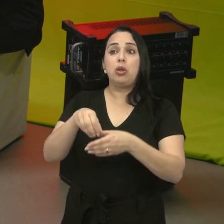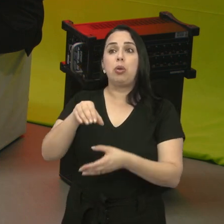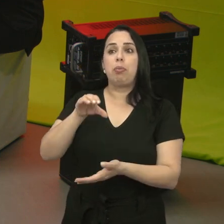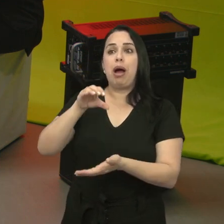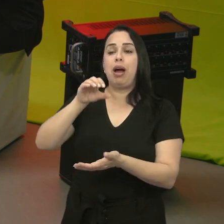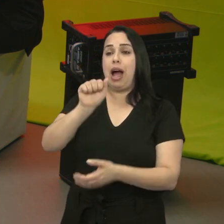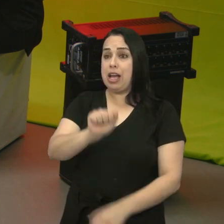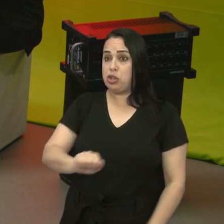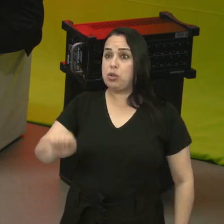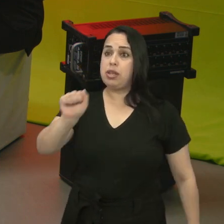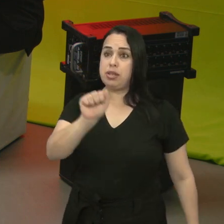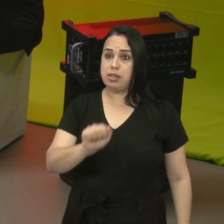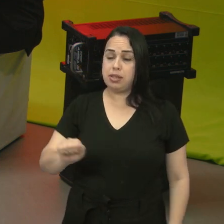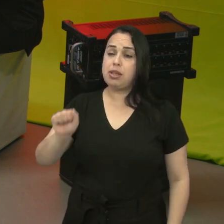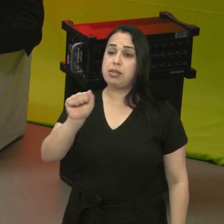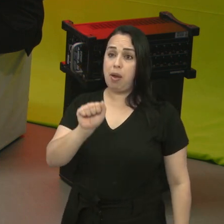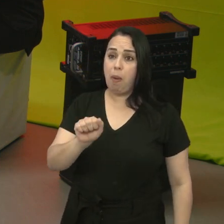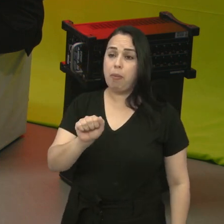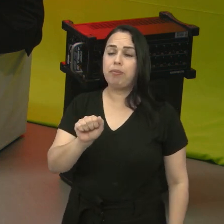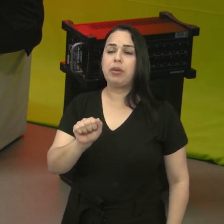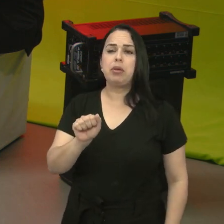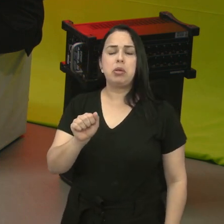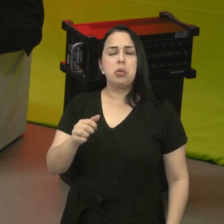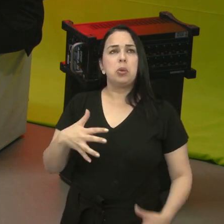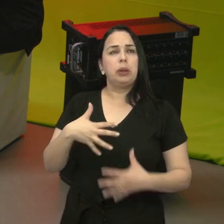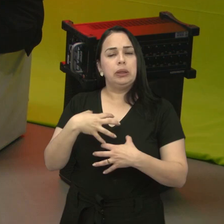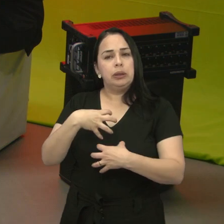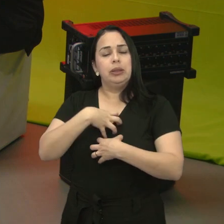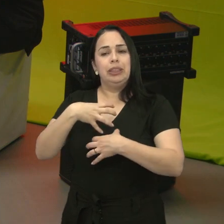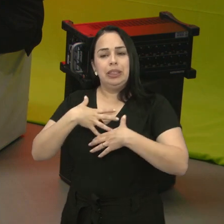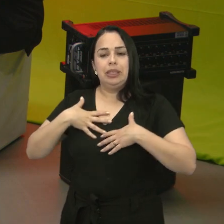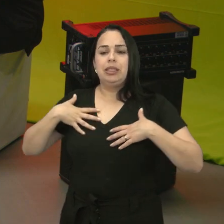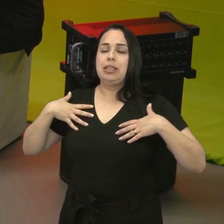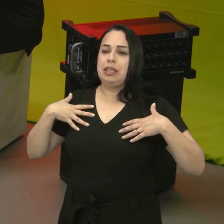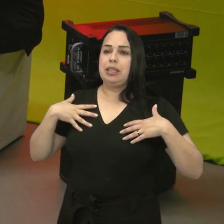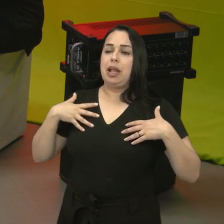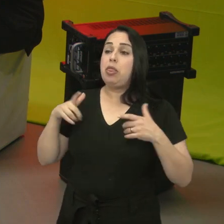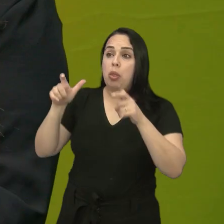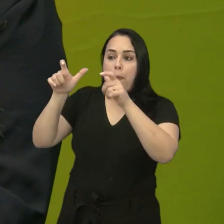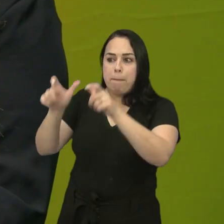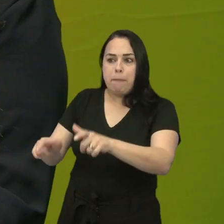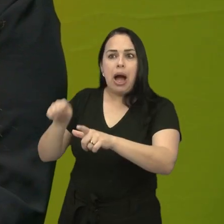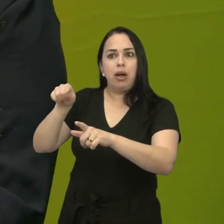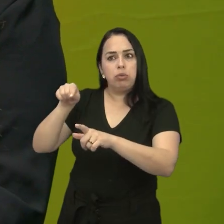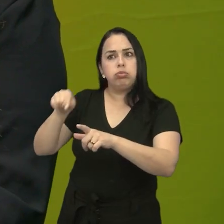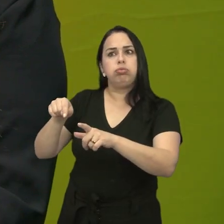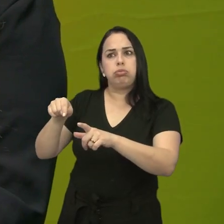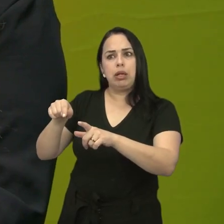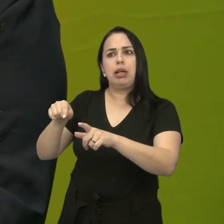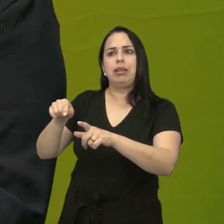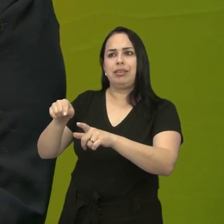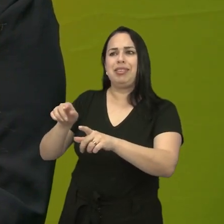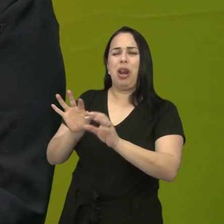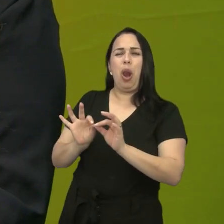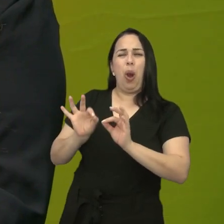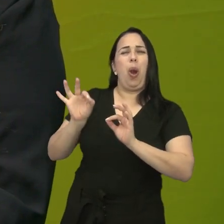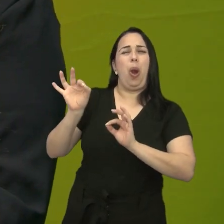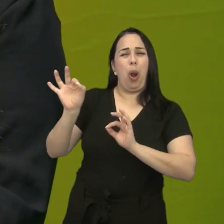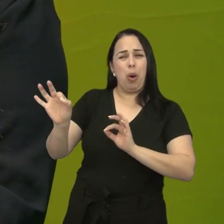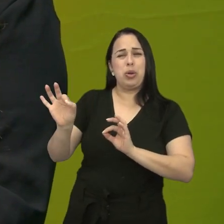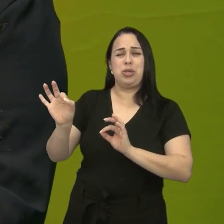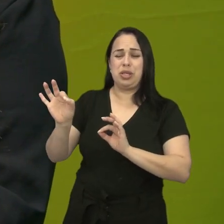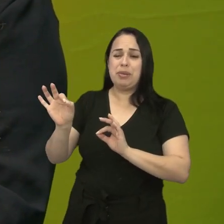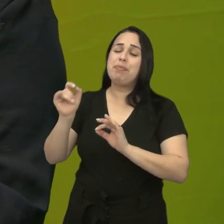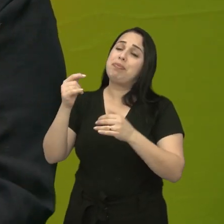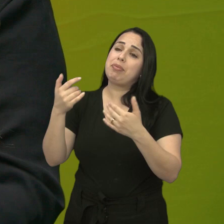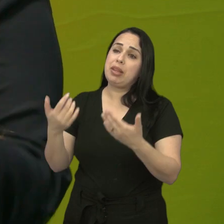no Rio Comprido que chama Associação Fênix. Foi muito gratificante, porque lá é um bairro vulnerável, assim, né? Um pouco esquecido pelo governo.